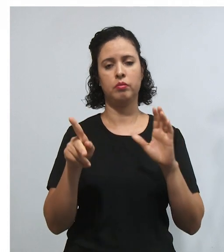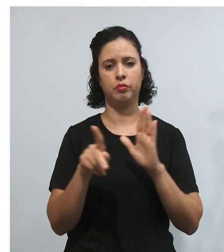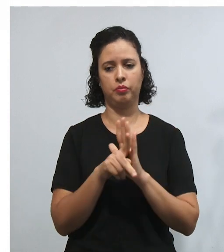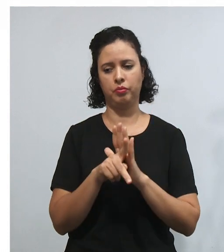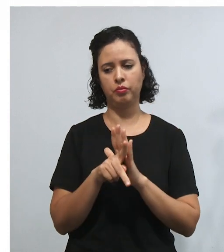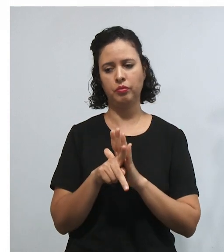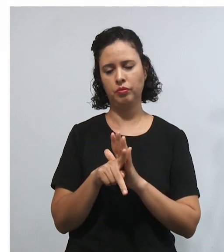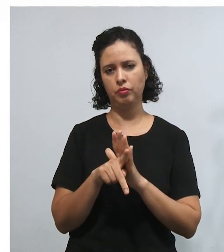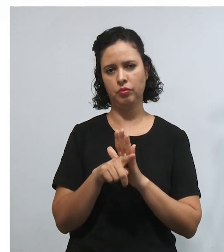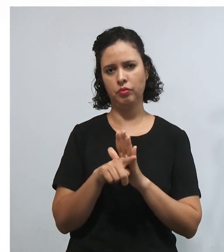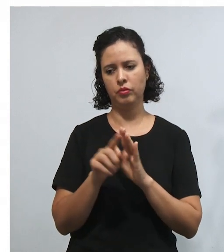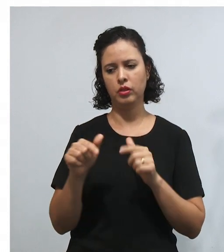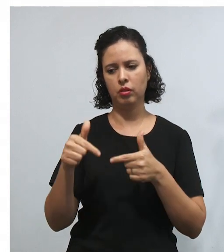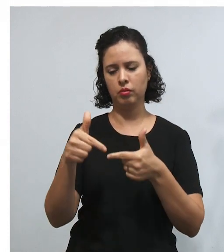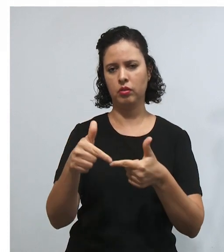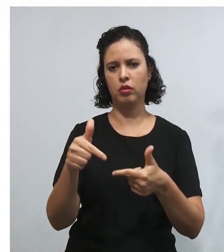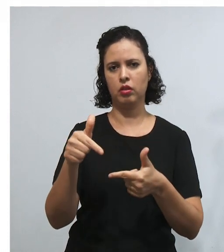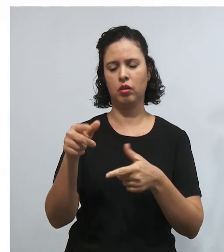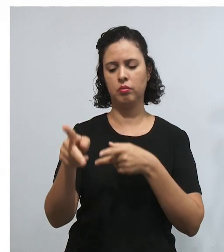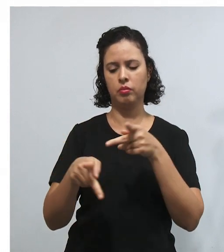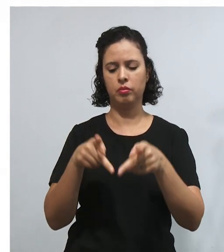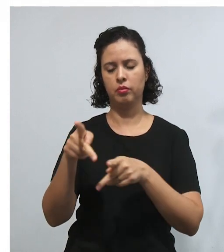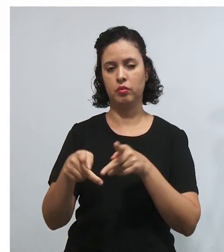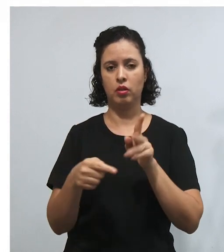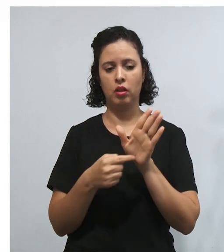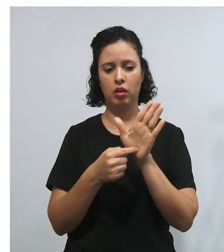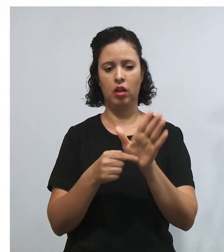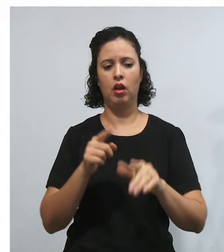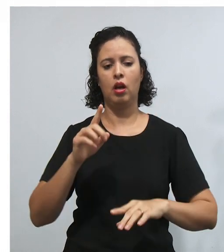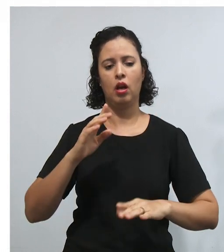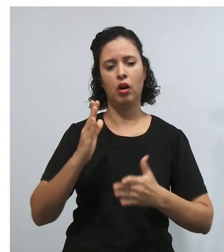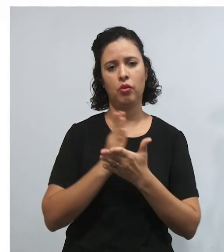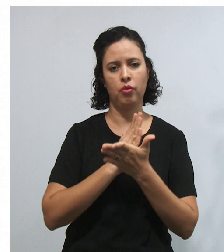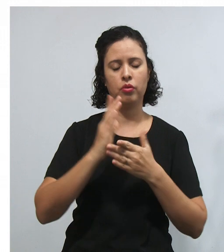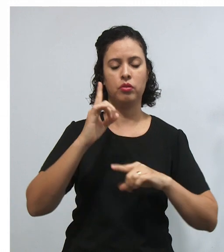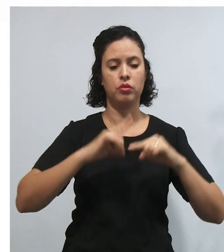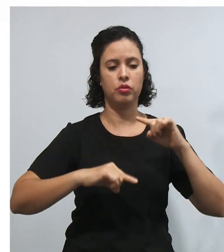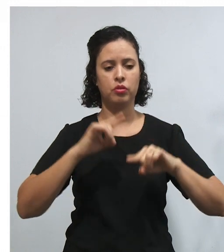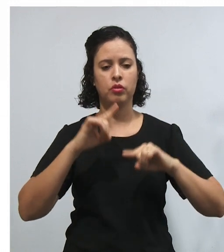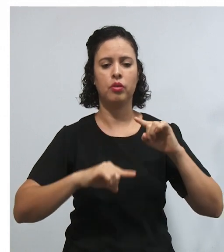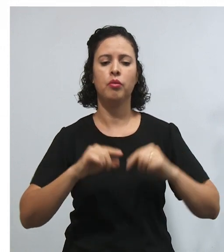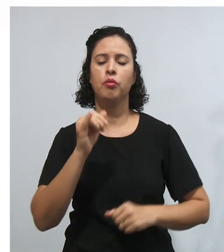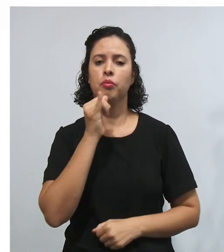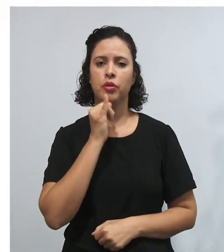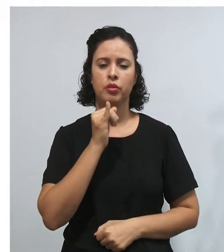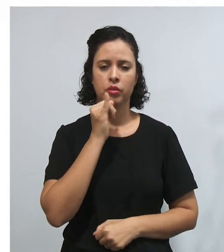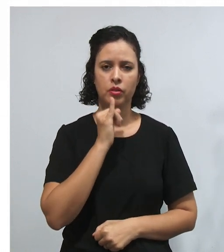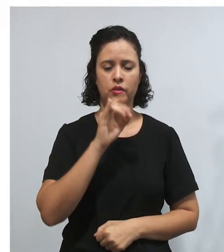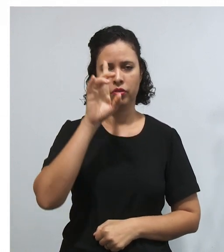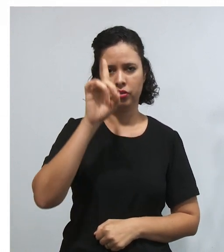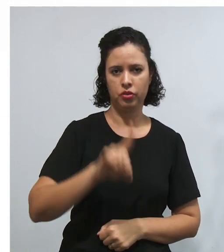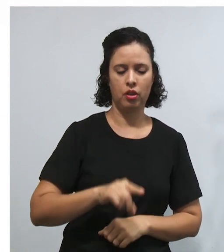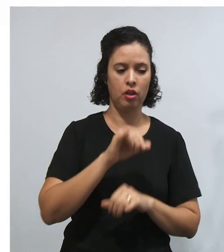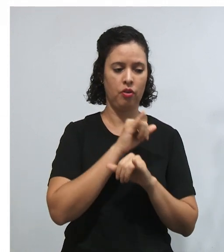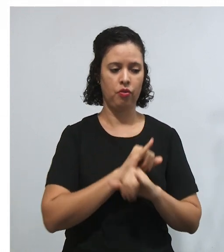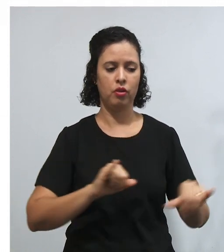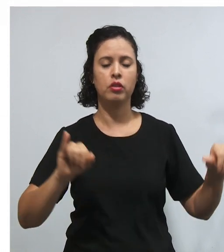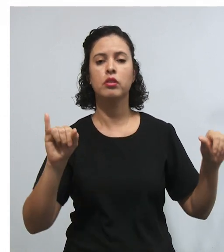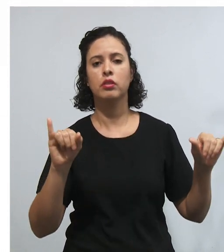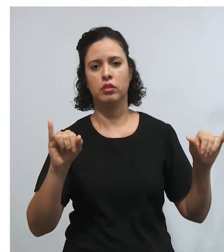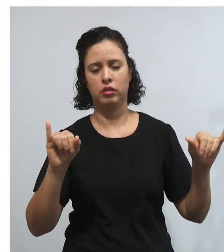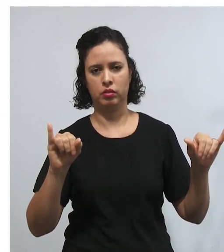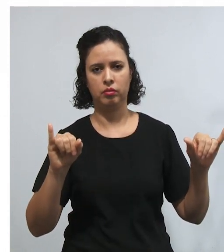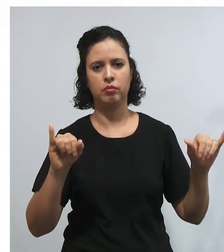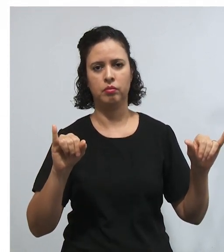trazendo ainda alguns instrumentos, além dos que já foram ditos, como, por exemplo, o direito de fazer denúncias, né,